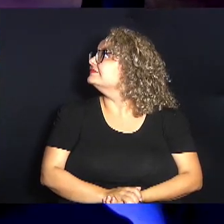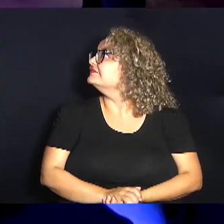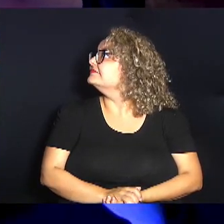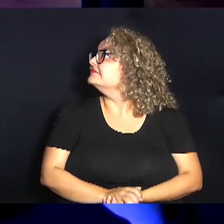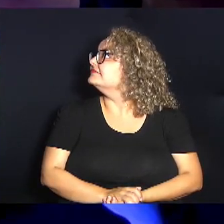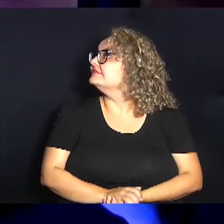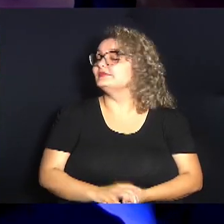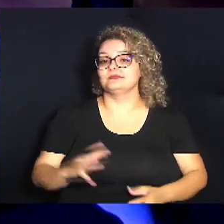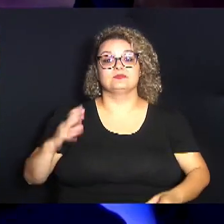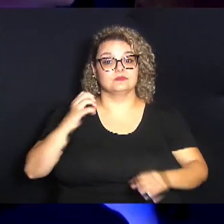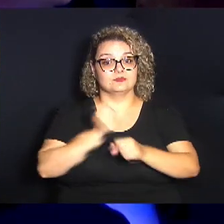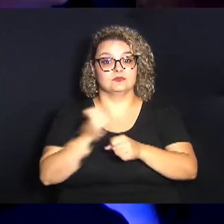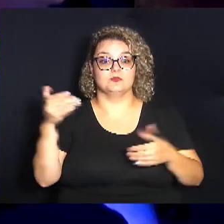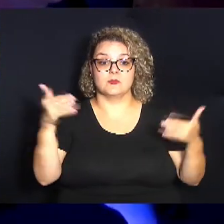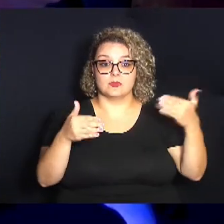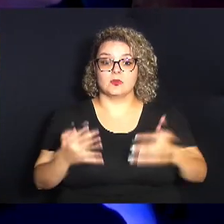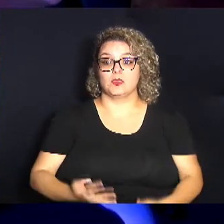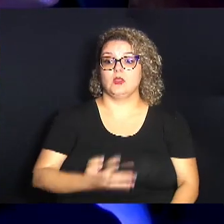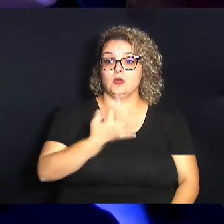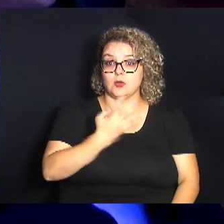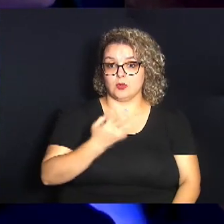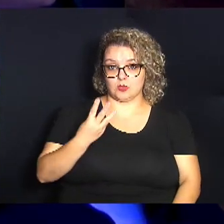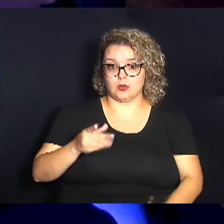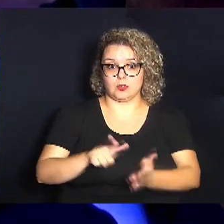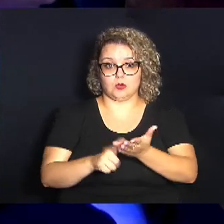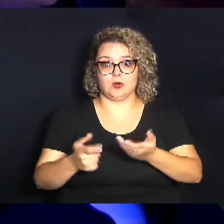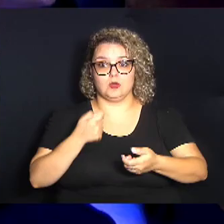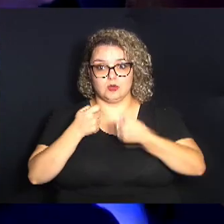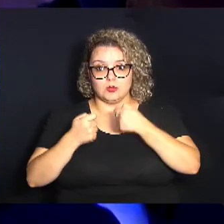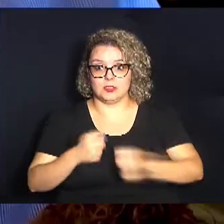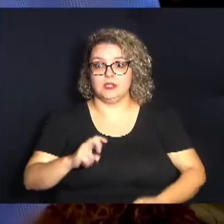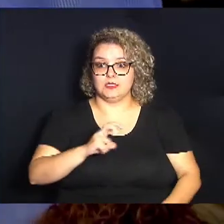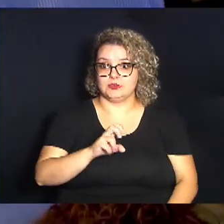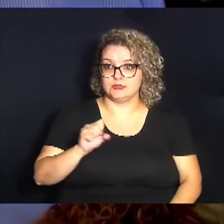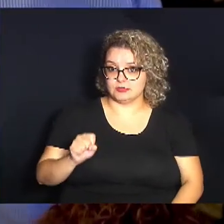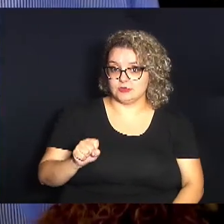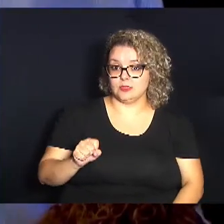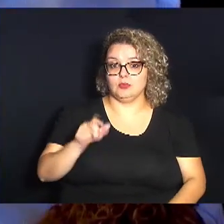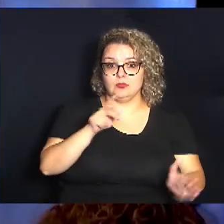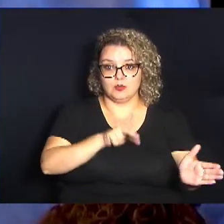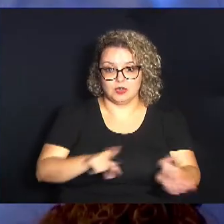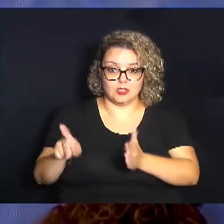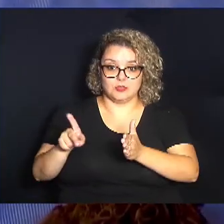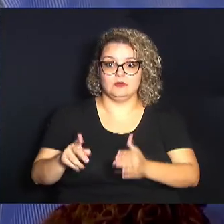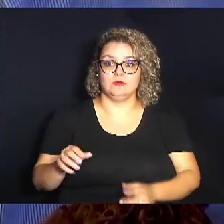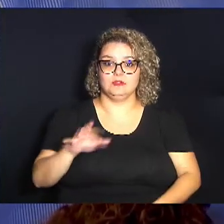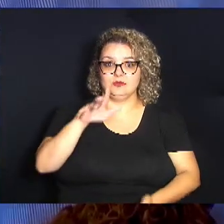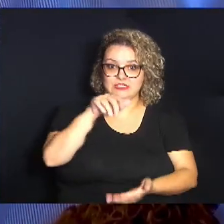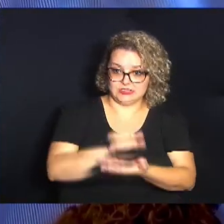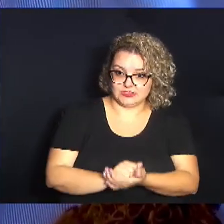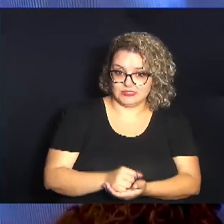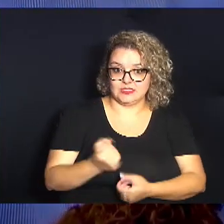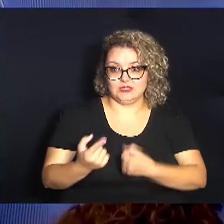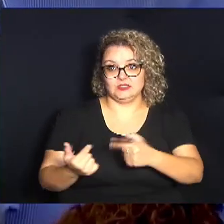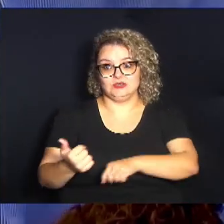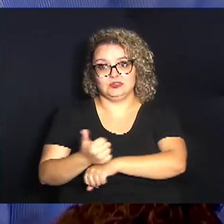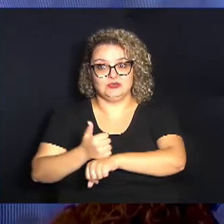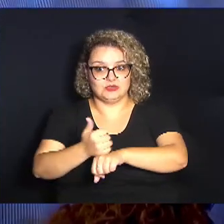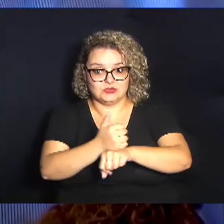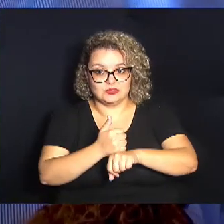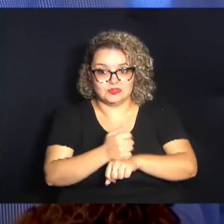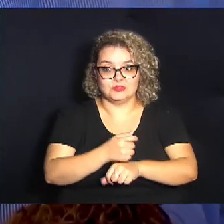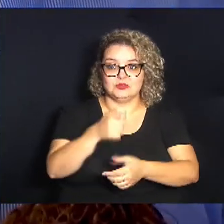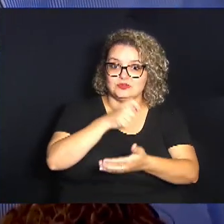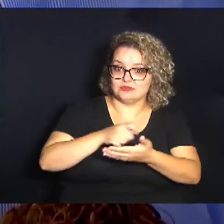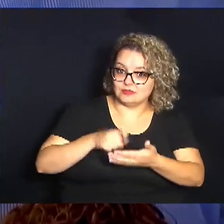Ao todo, participaram 43 jornalistas e 58 produções foram inscritas. Alguns profissionais escreveram